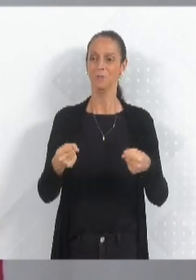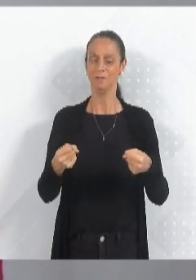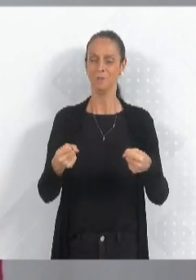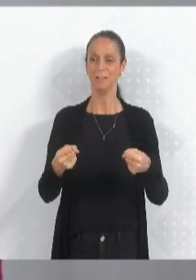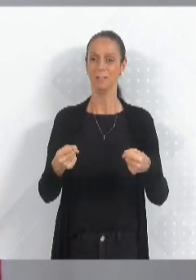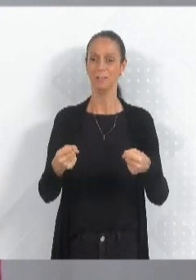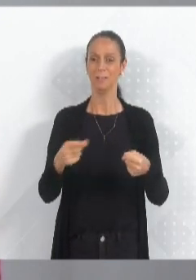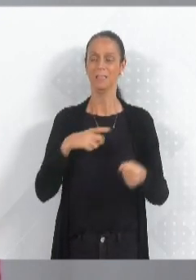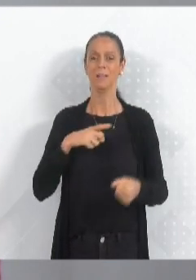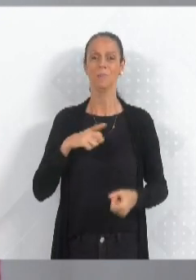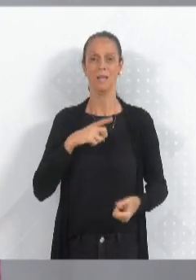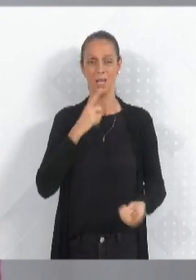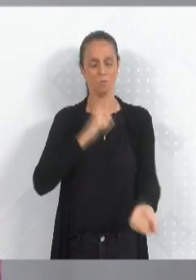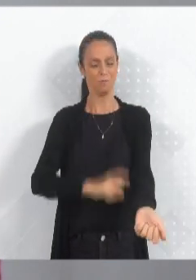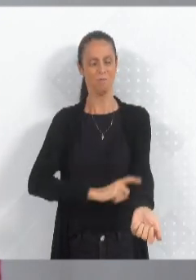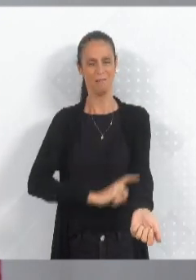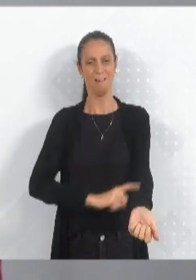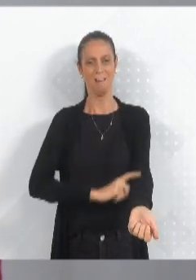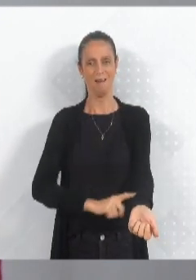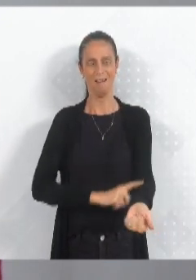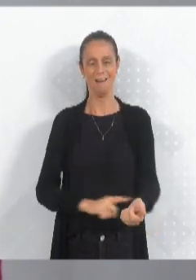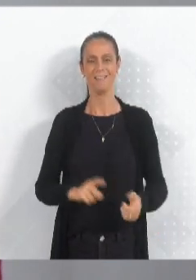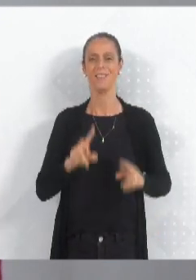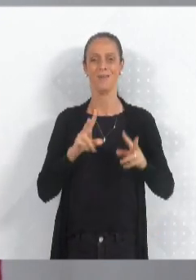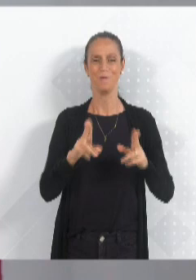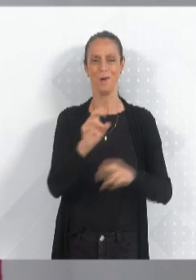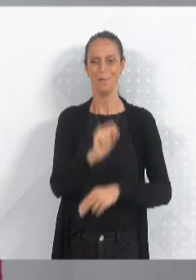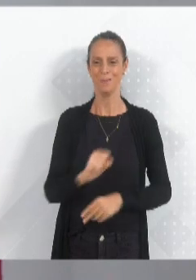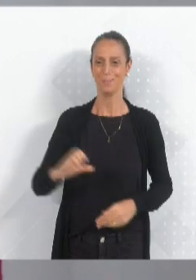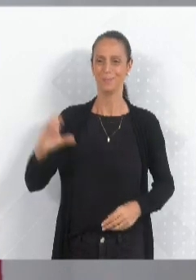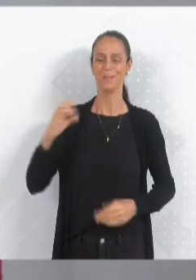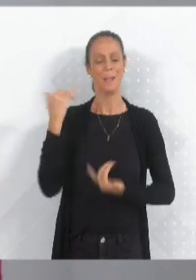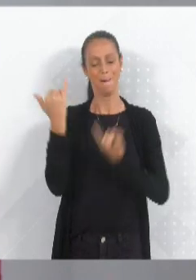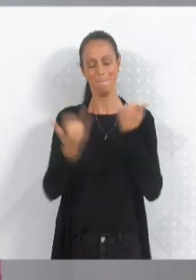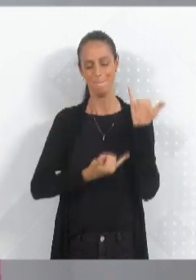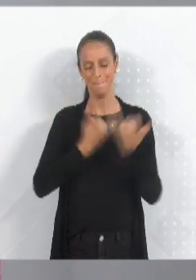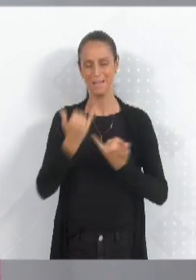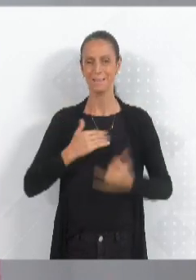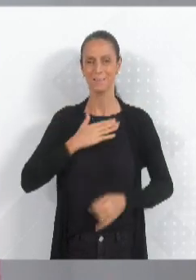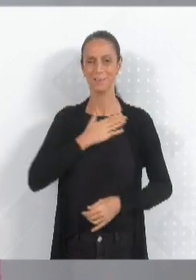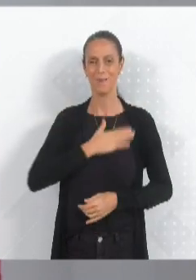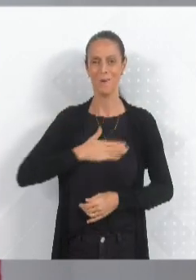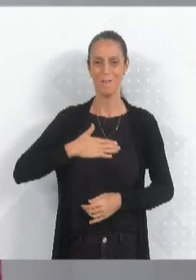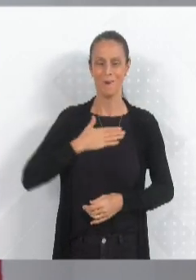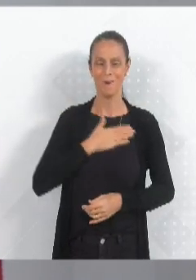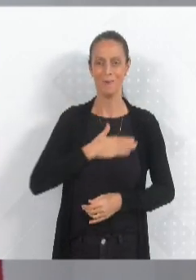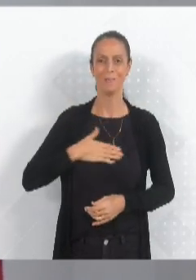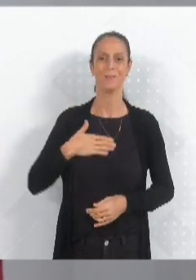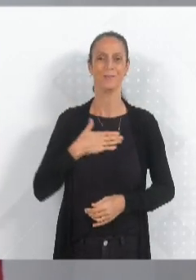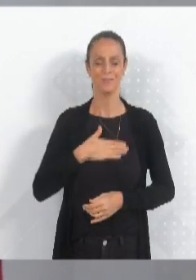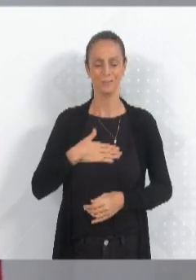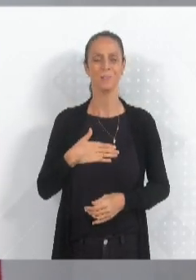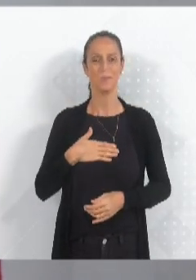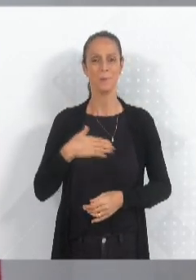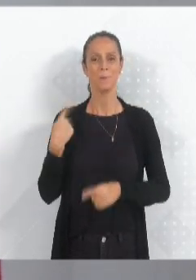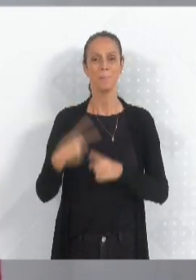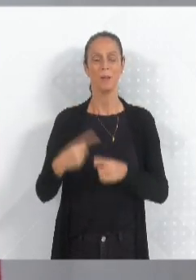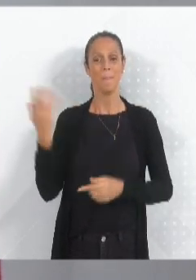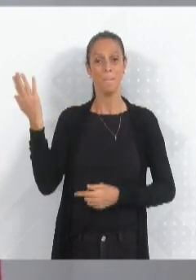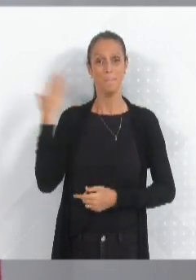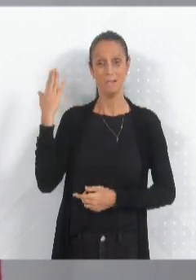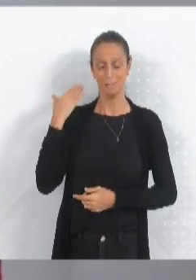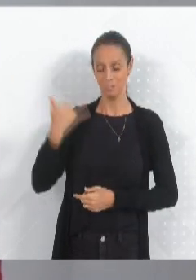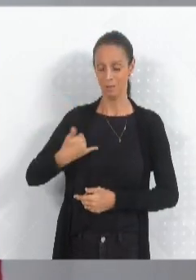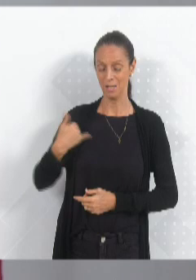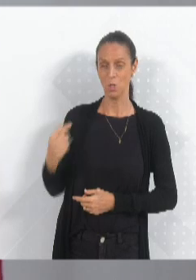tenho sangue Catarinense nas veias é uma brincadeira que eu gosto de fazer porque eu ah com um ano de idade no meu primeiro